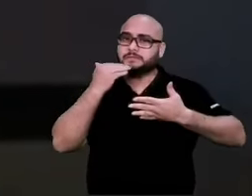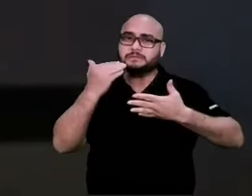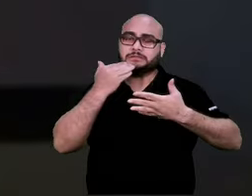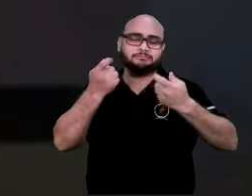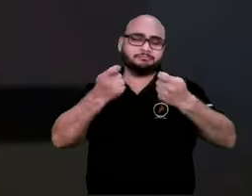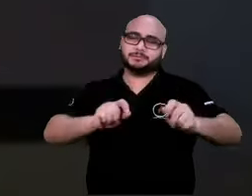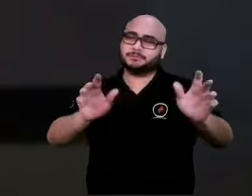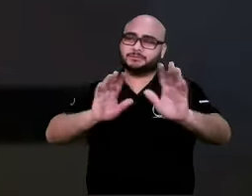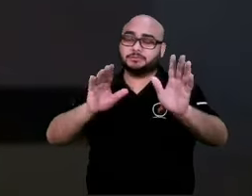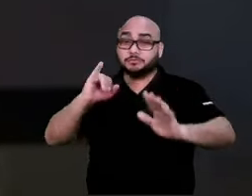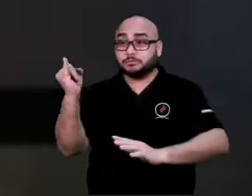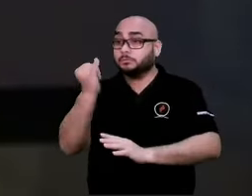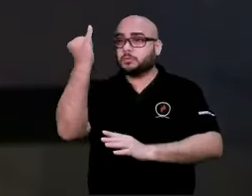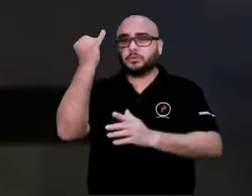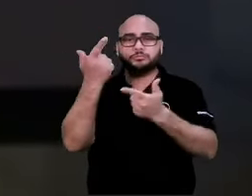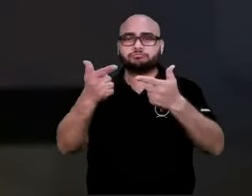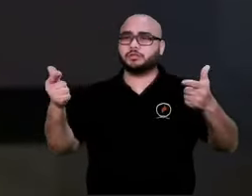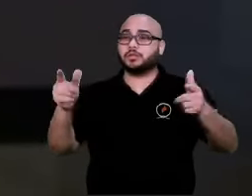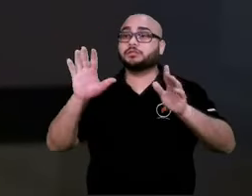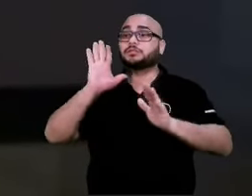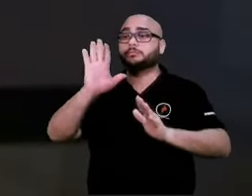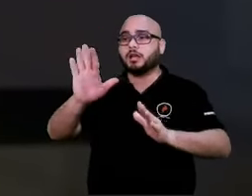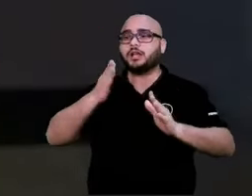Eu já fui longe demais.